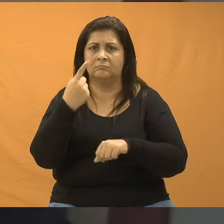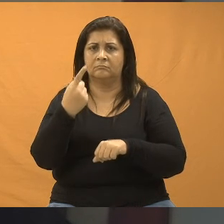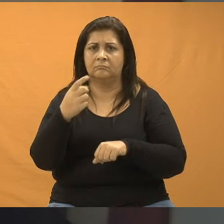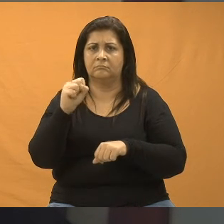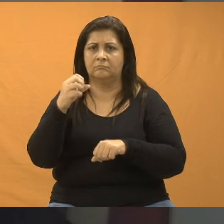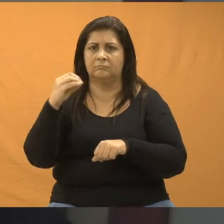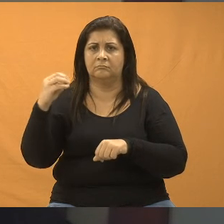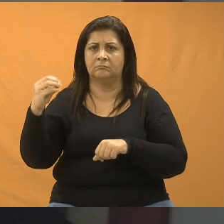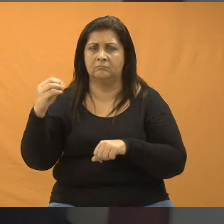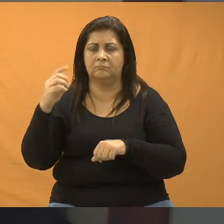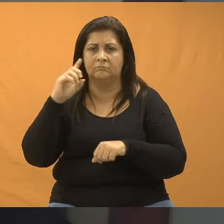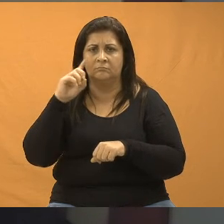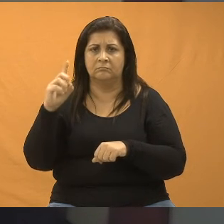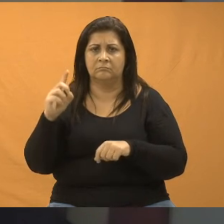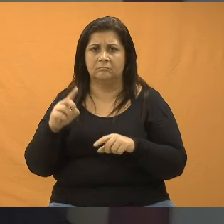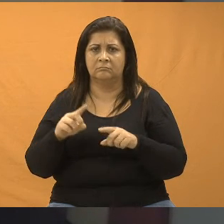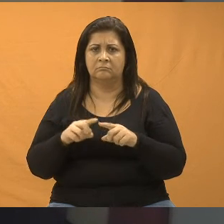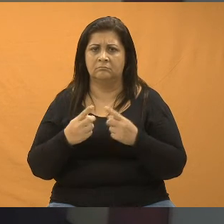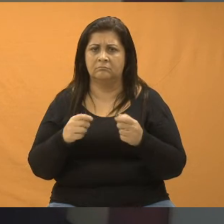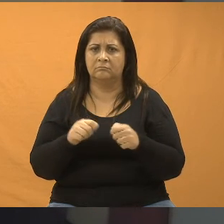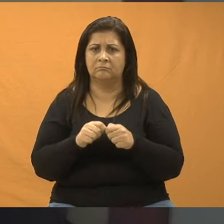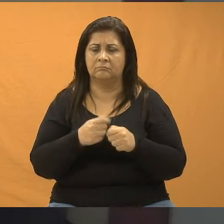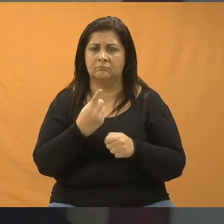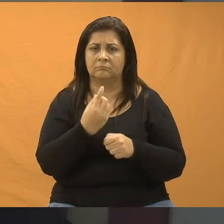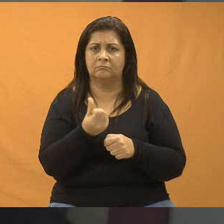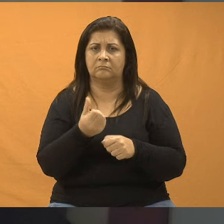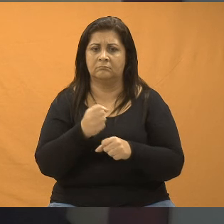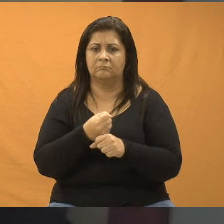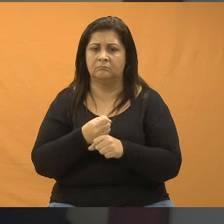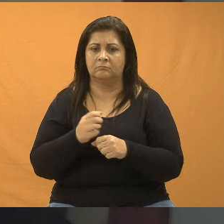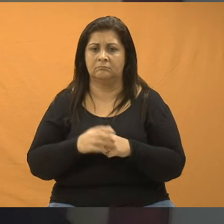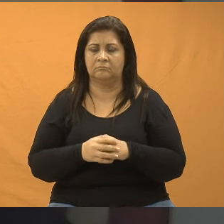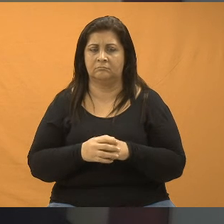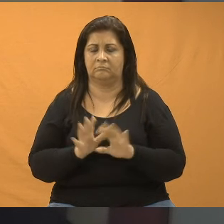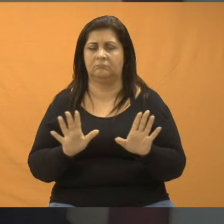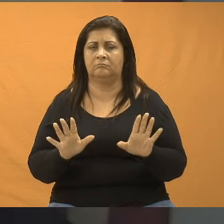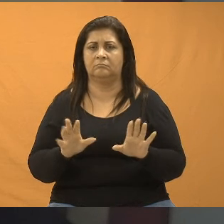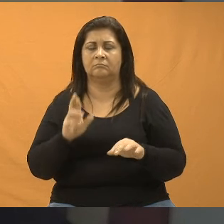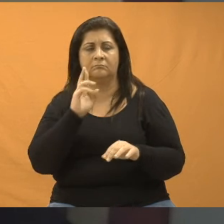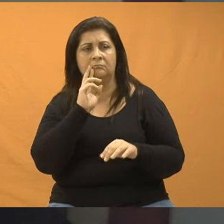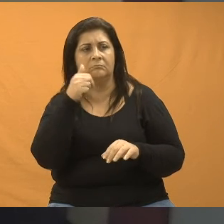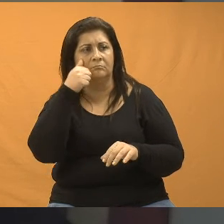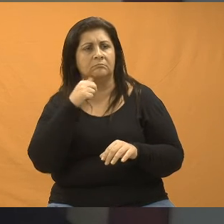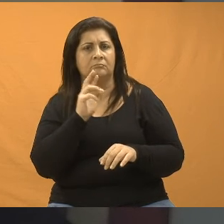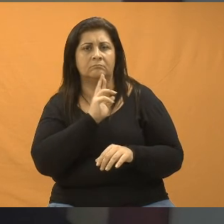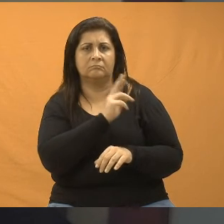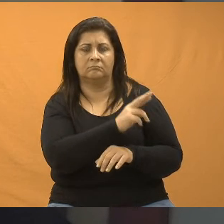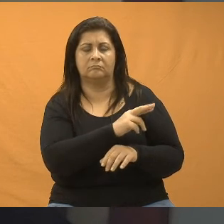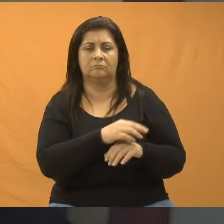está fazendo 16 anos. Ela falou, seu Jorge, só para o senhor entender um pouquinho.